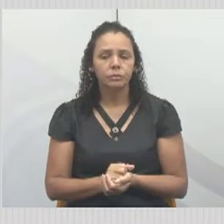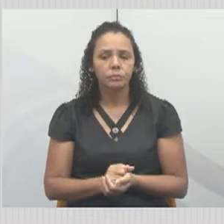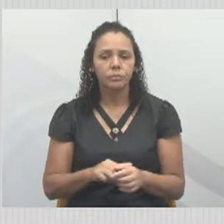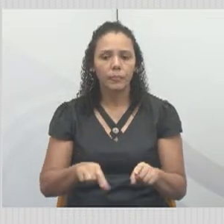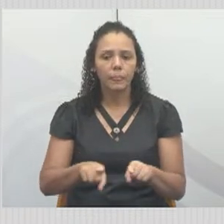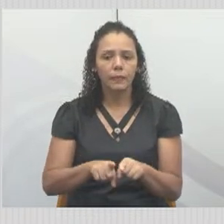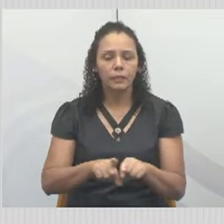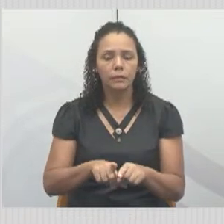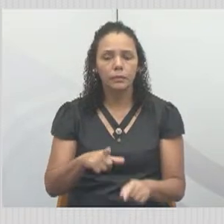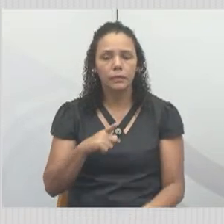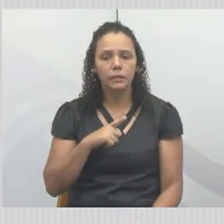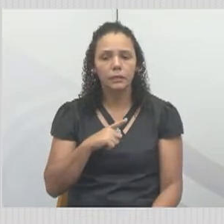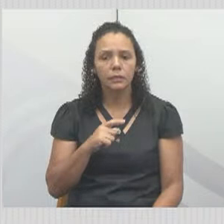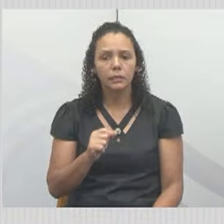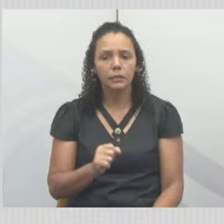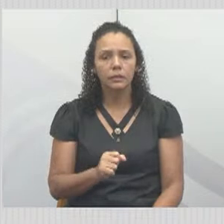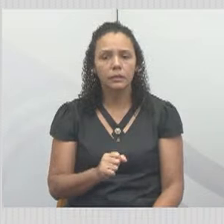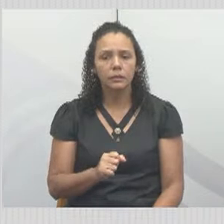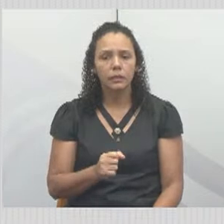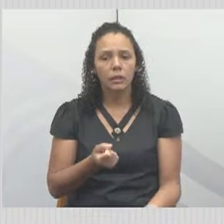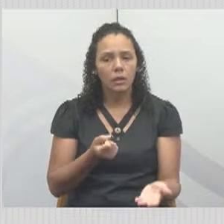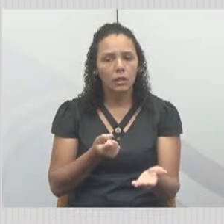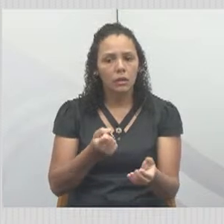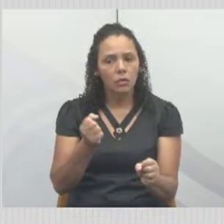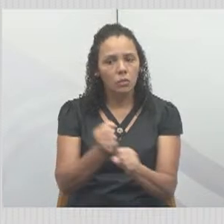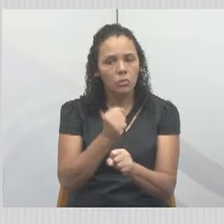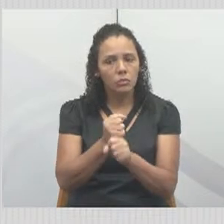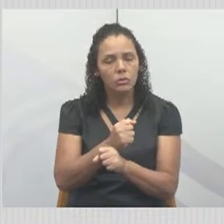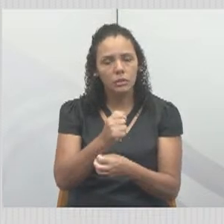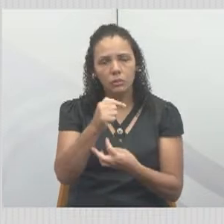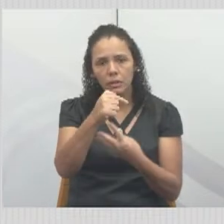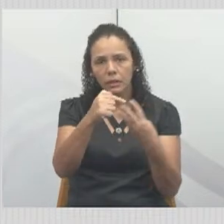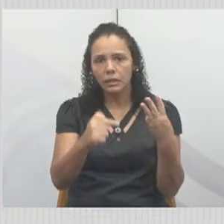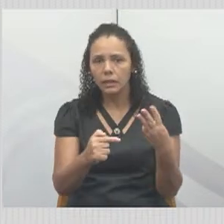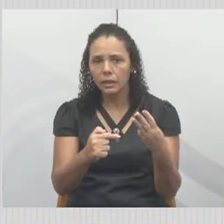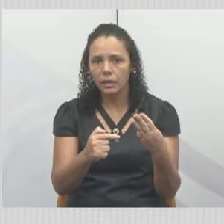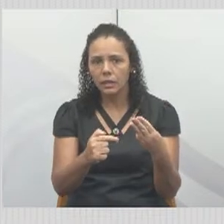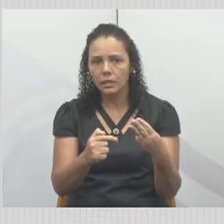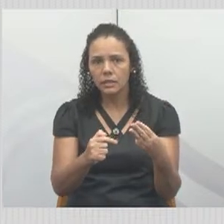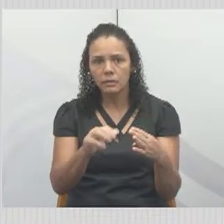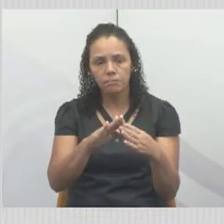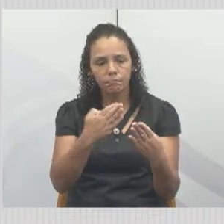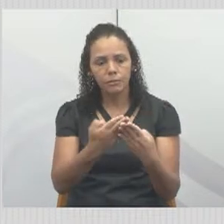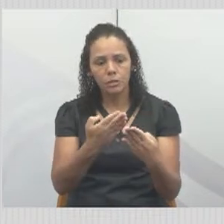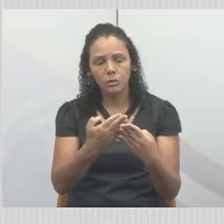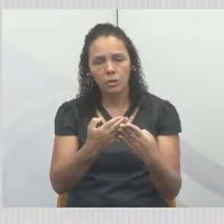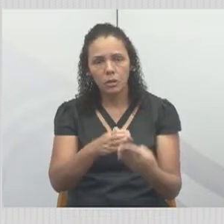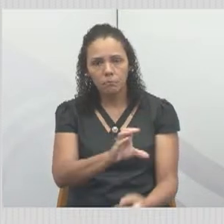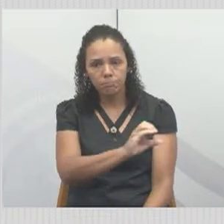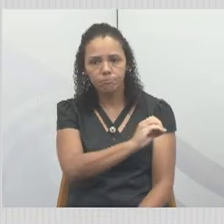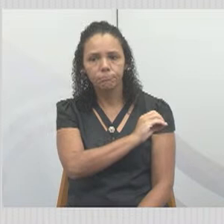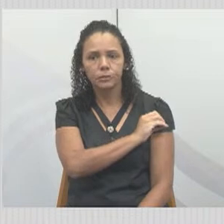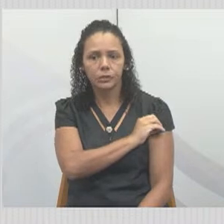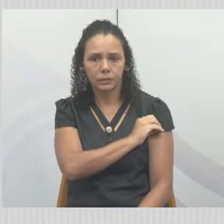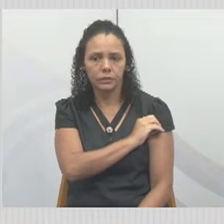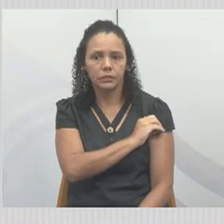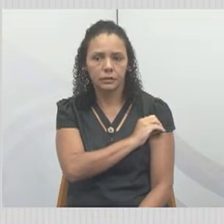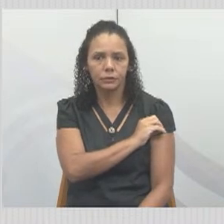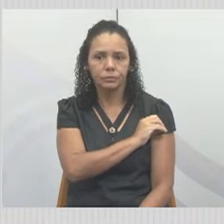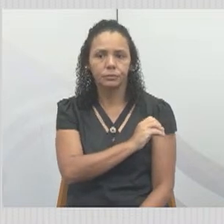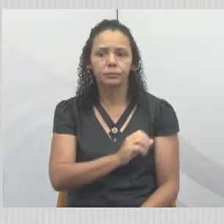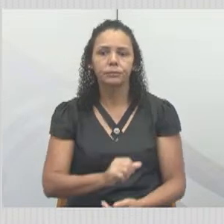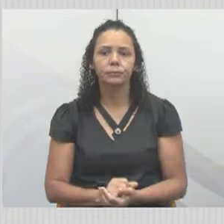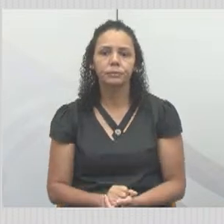Também estão previstos a construção de 3 creches no 1º de maio, o Zulmira e também no